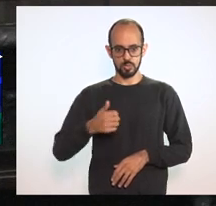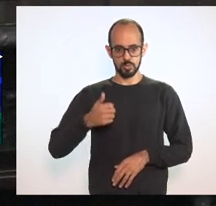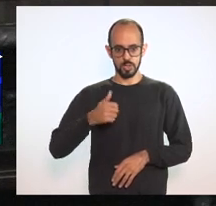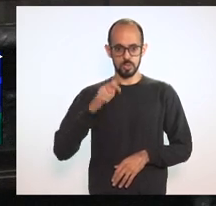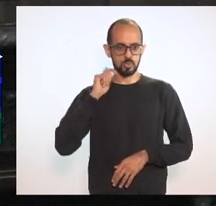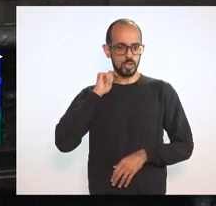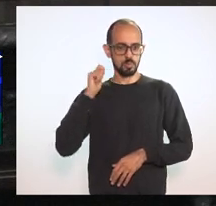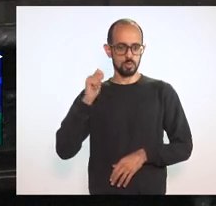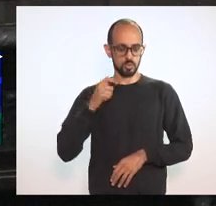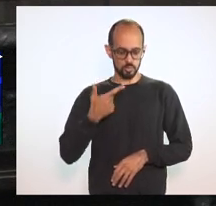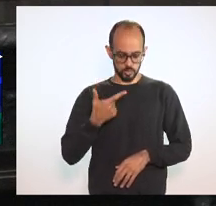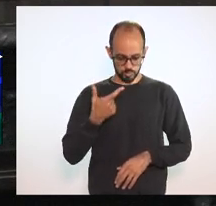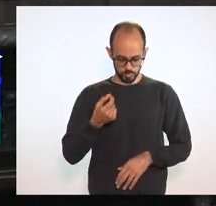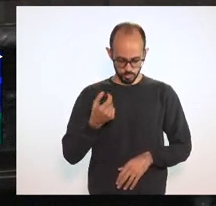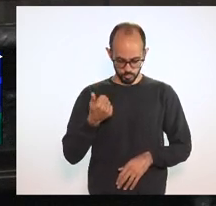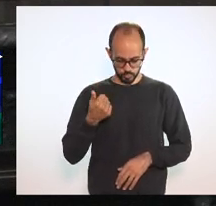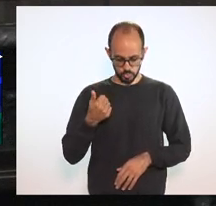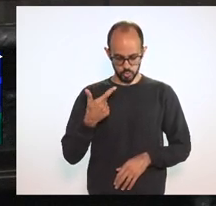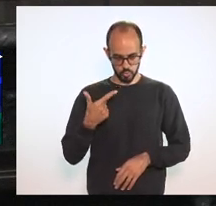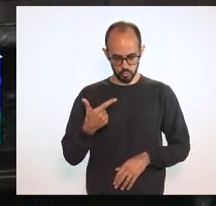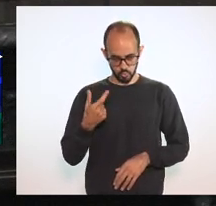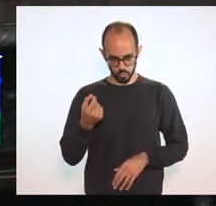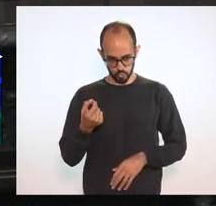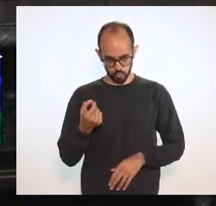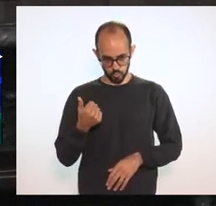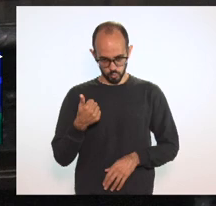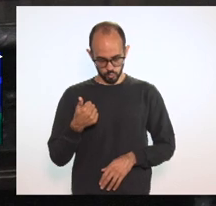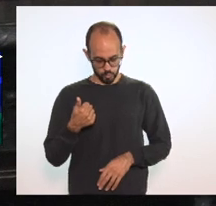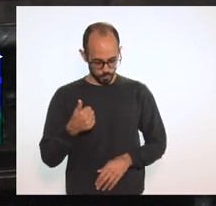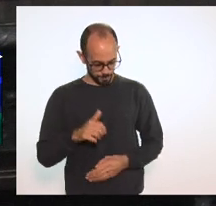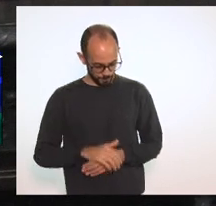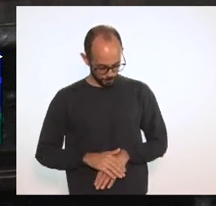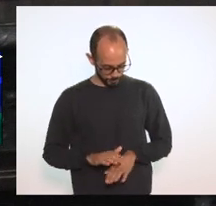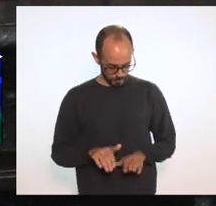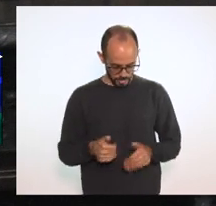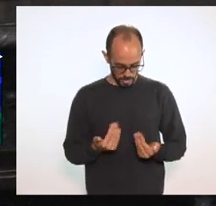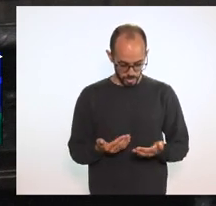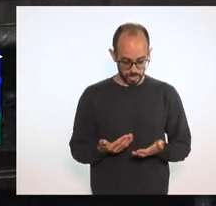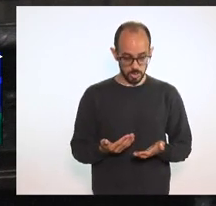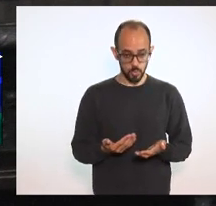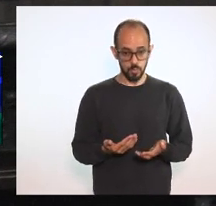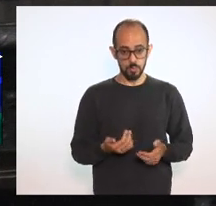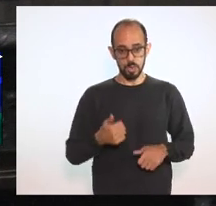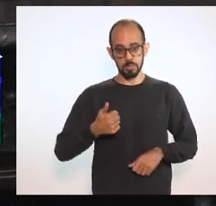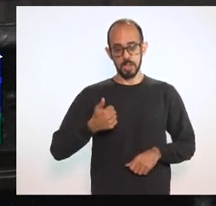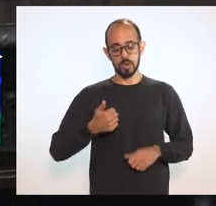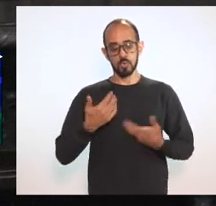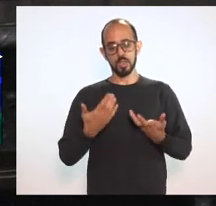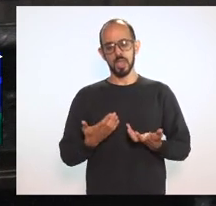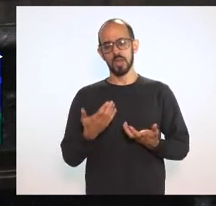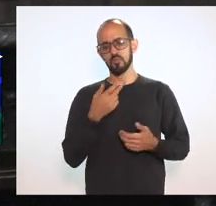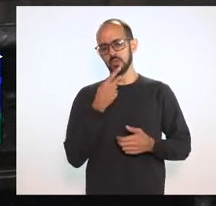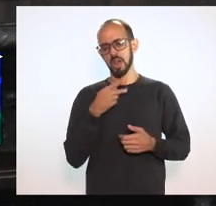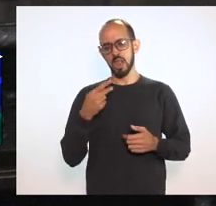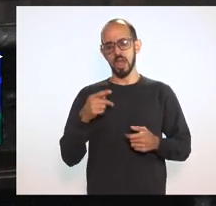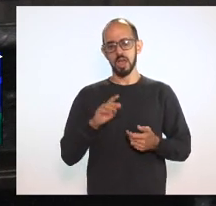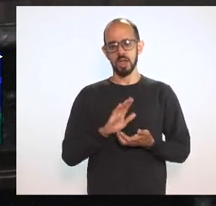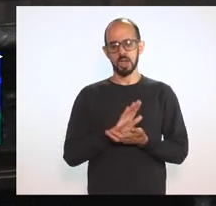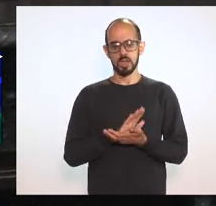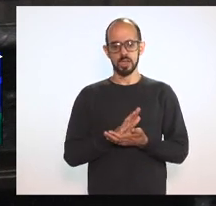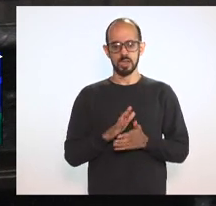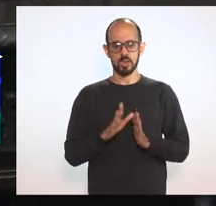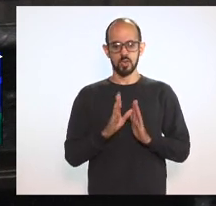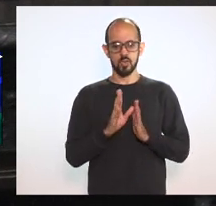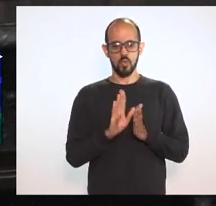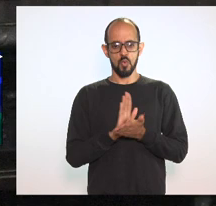em primeiro lugar eu quero antes Presidente Pedro Ricardo de fazer observações sobre o